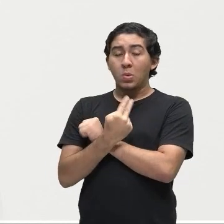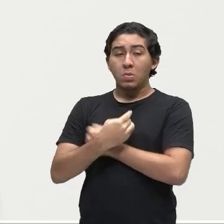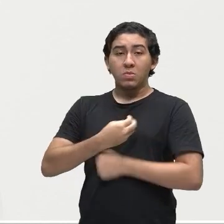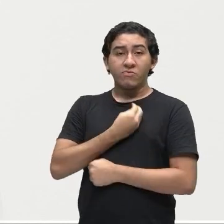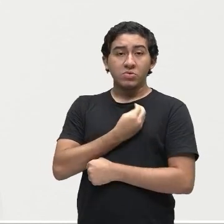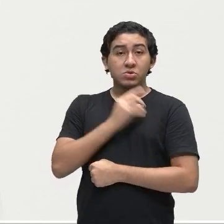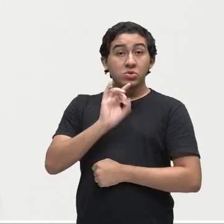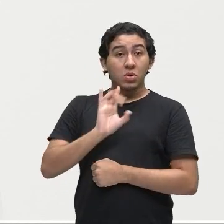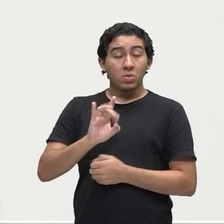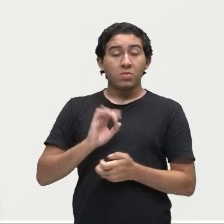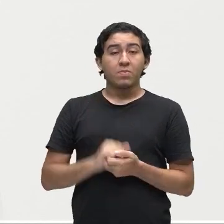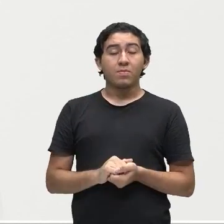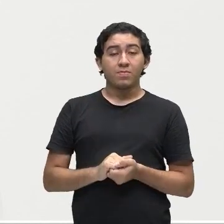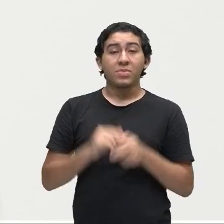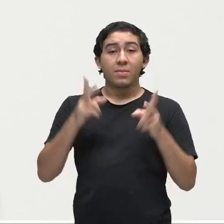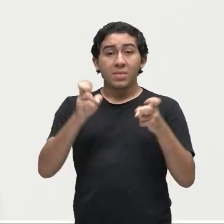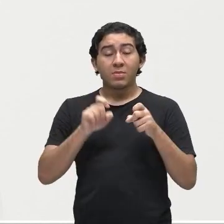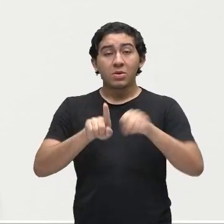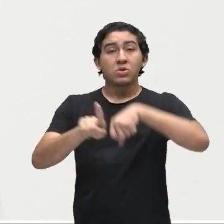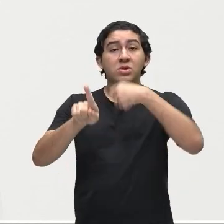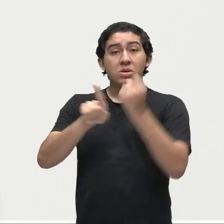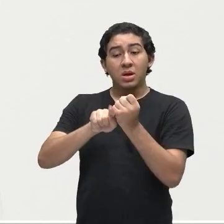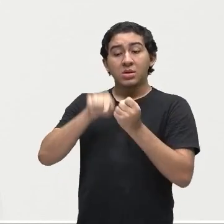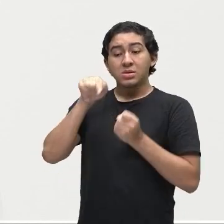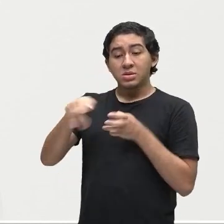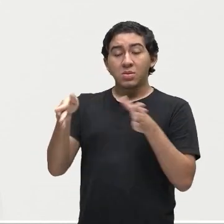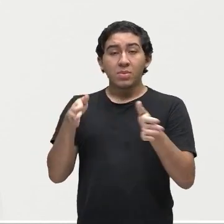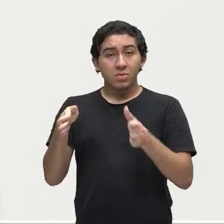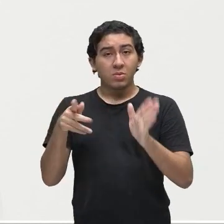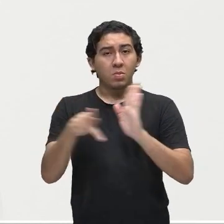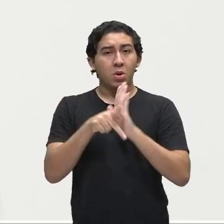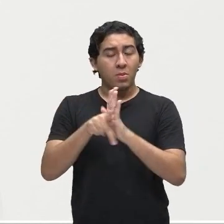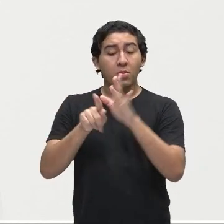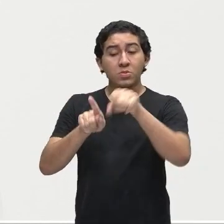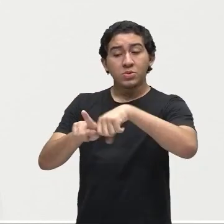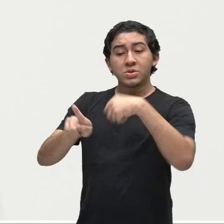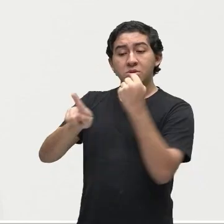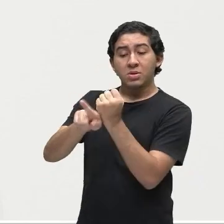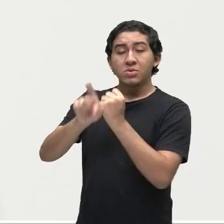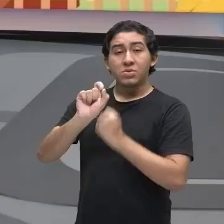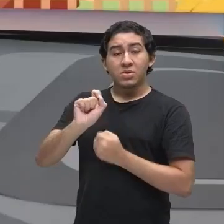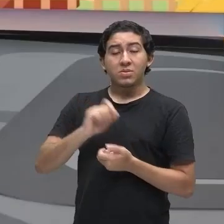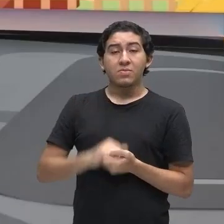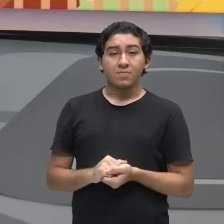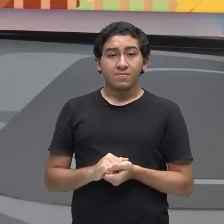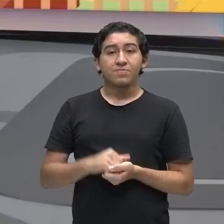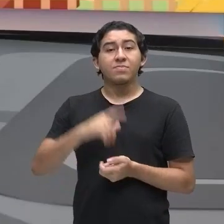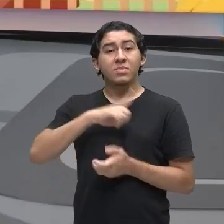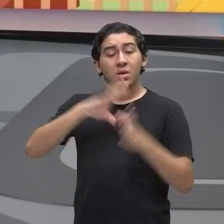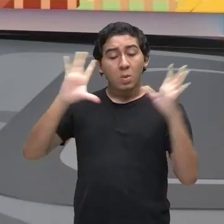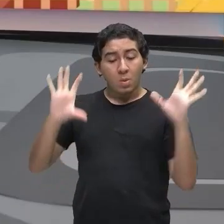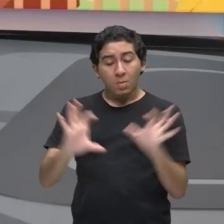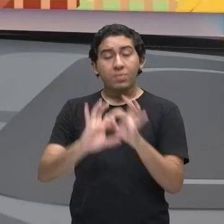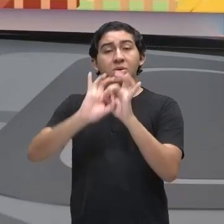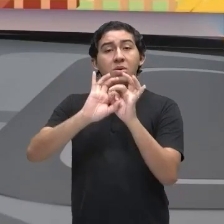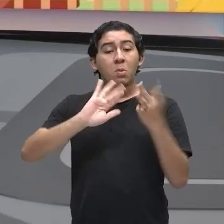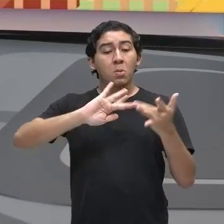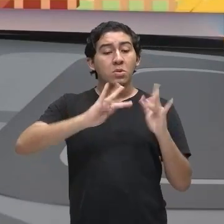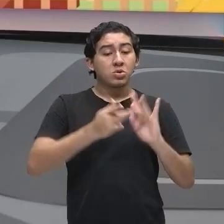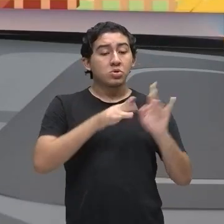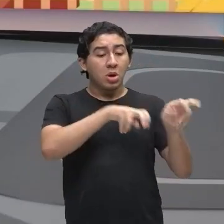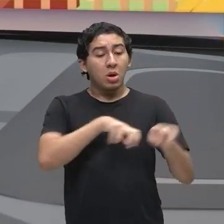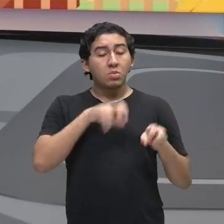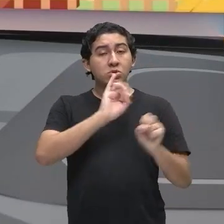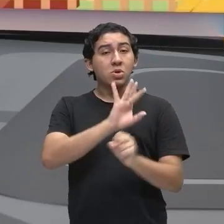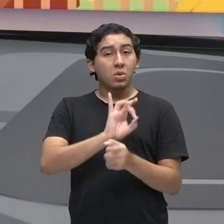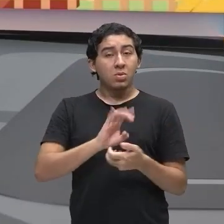sociedade medieval neste período era uma sociedade que estava aqui, ó, ligada no campo, e a